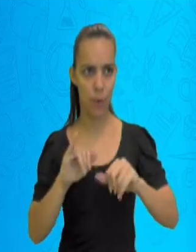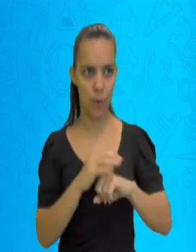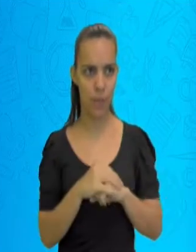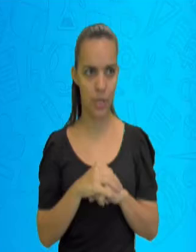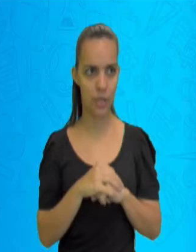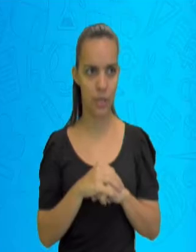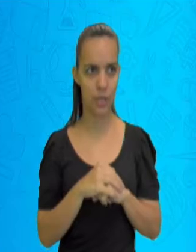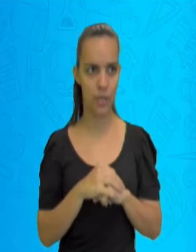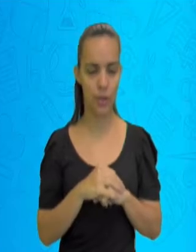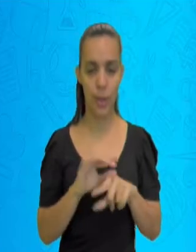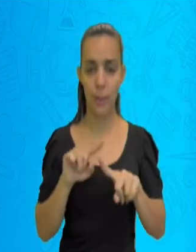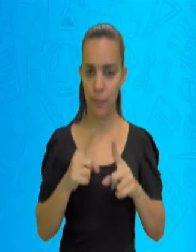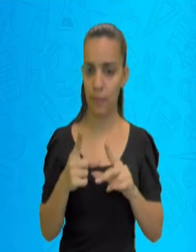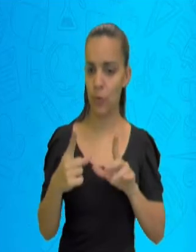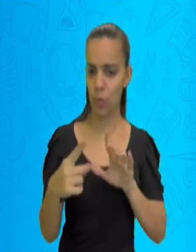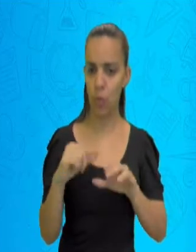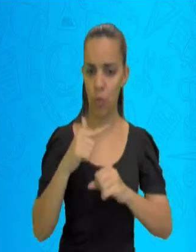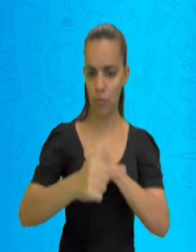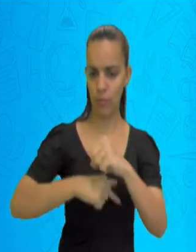não foi diferente.